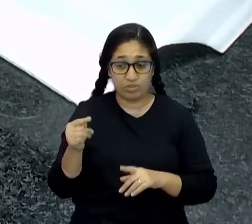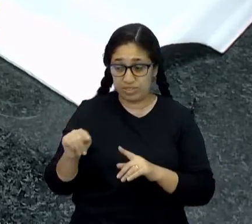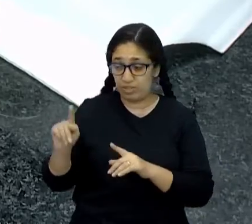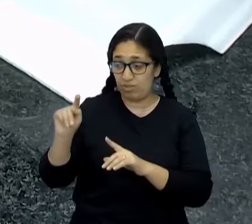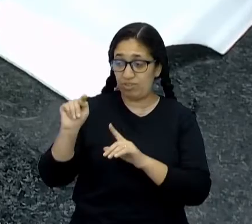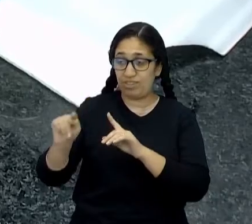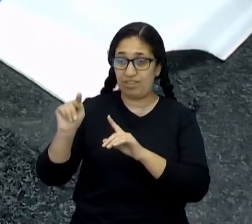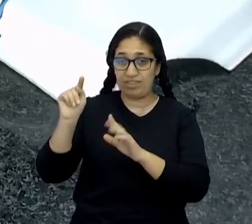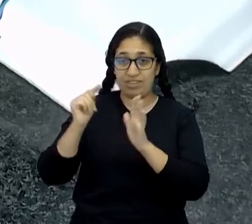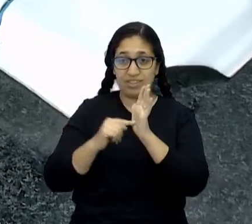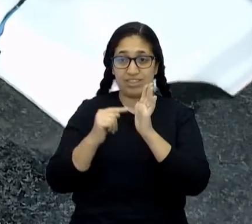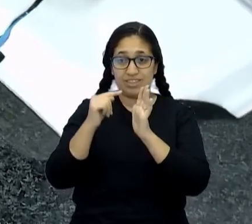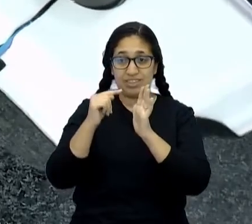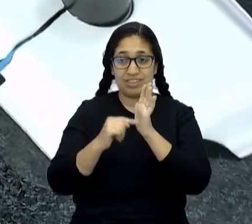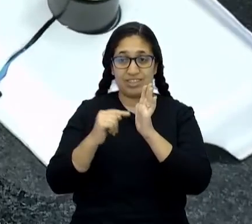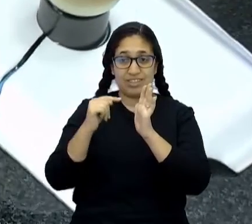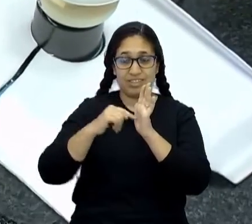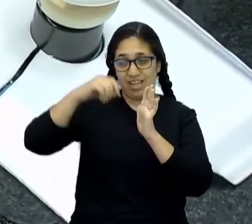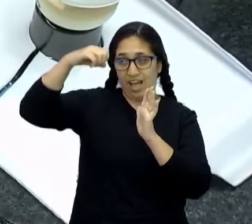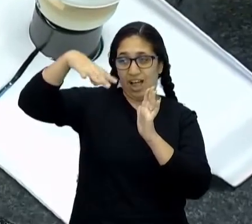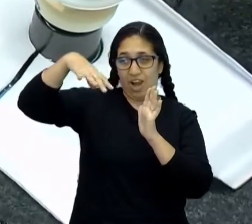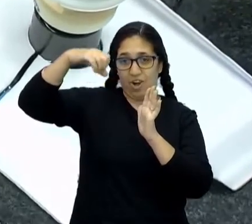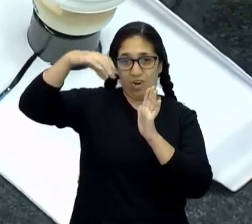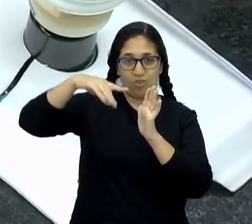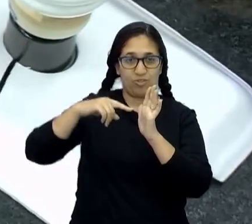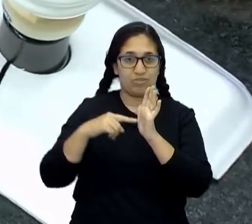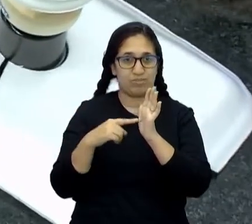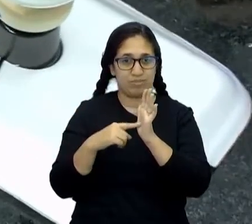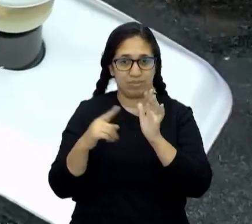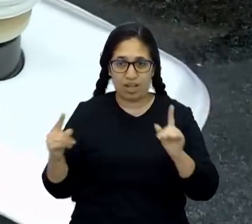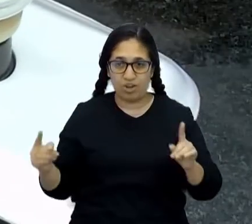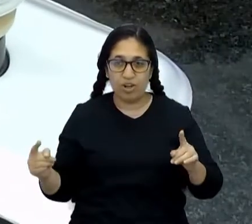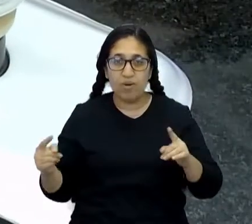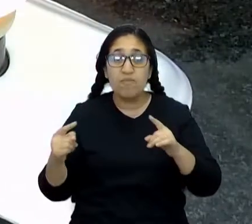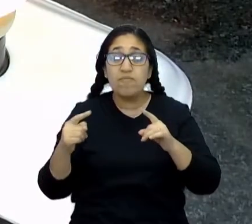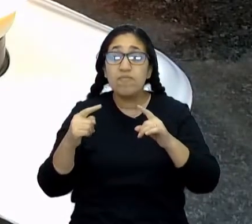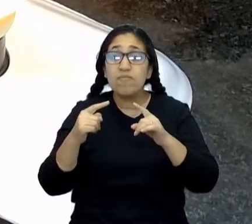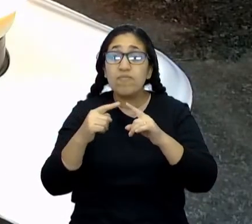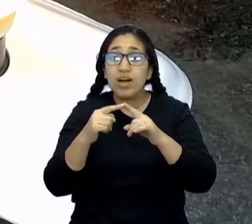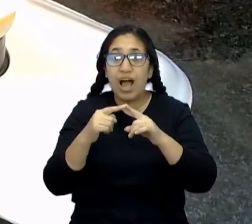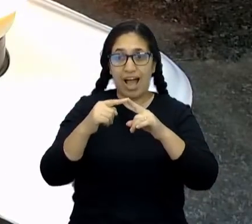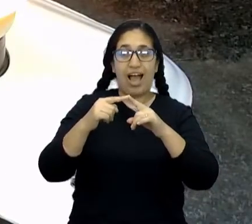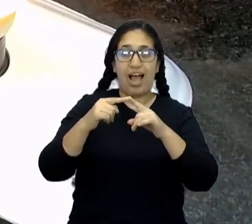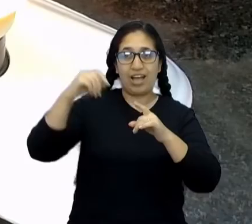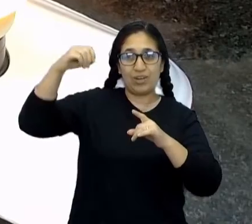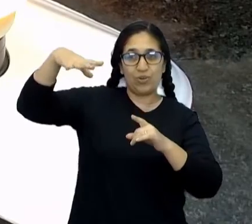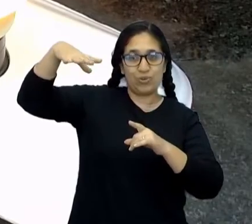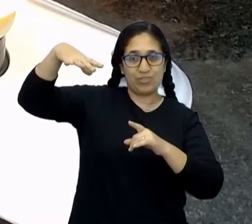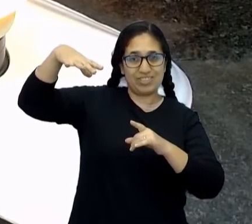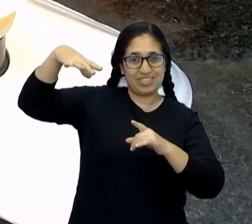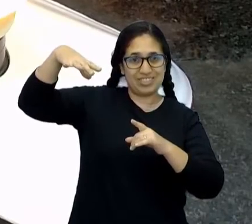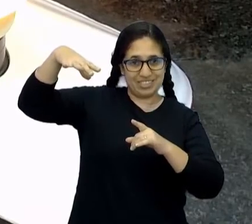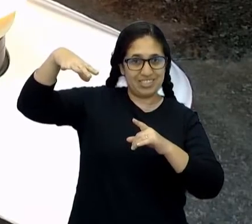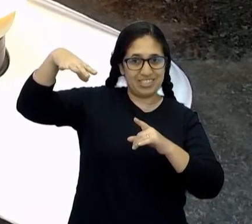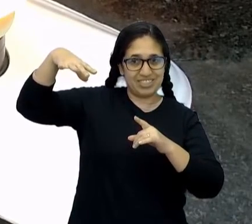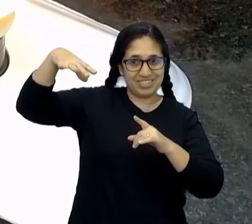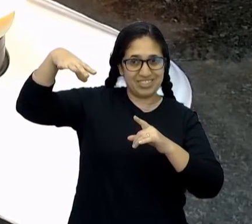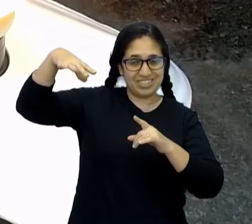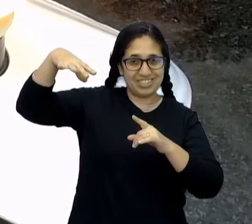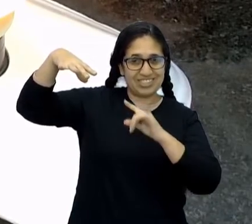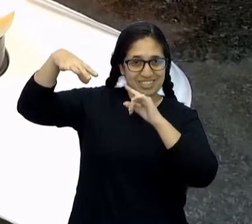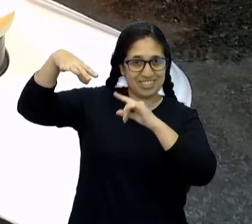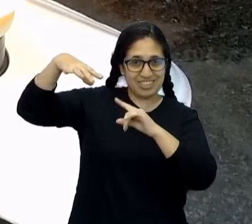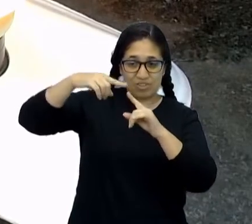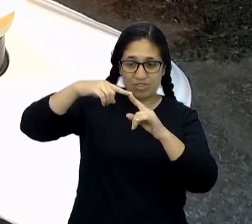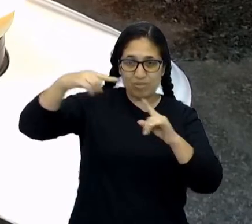Então, aberto não acontece nada. Mas quando eu fecho o circuito, olha lá para a lâmpada, ó. A gente consegue uma